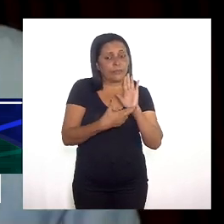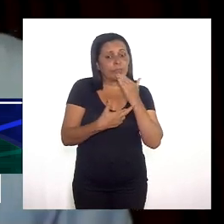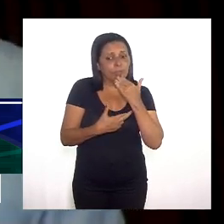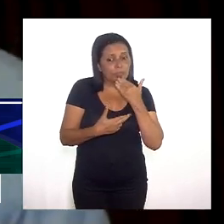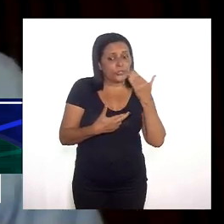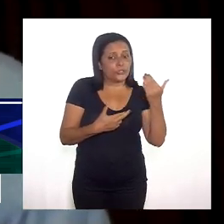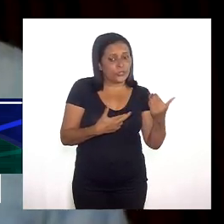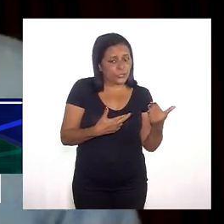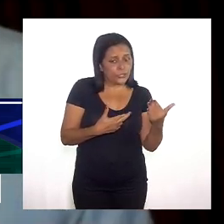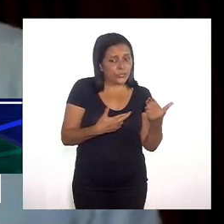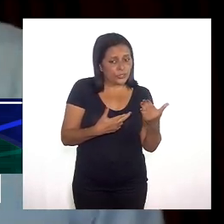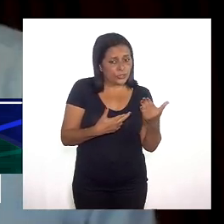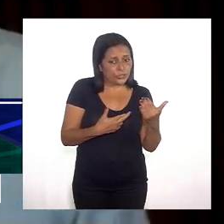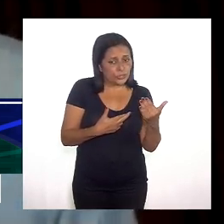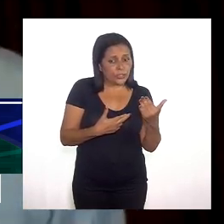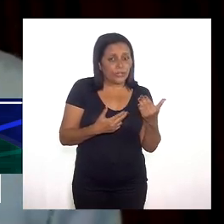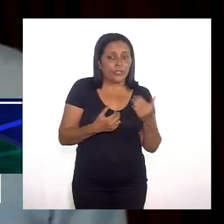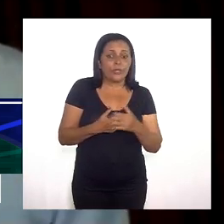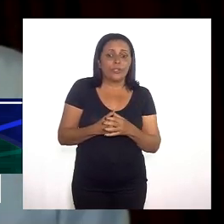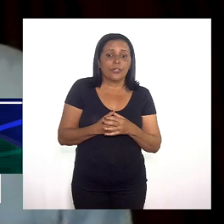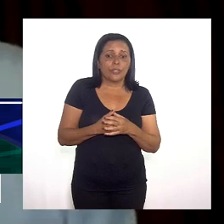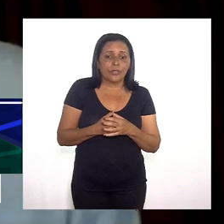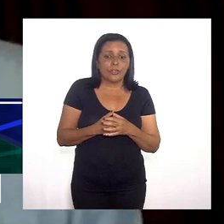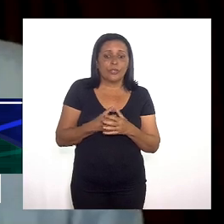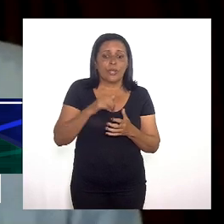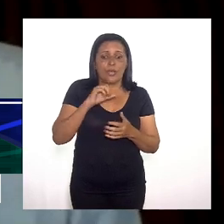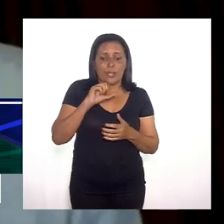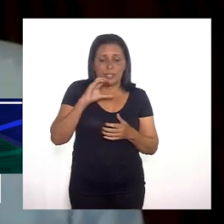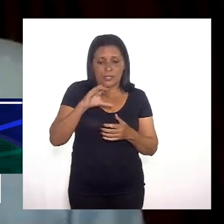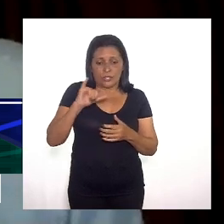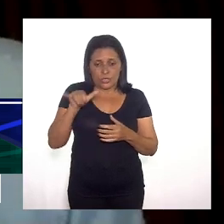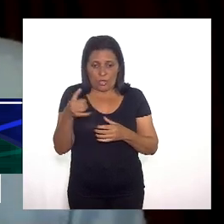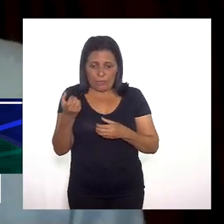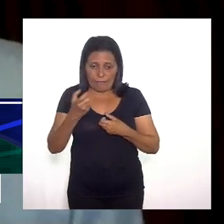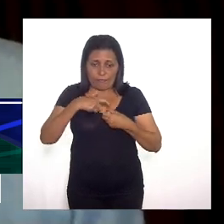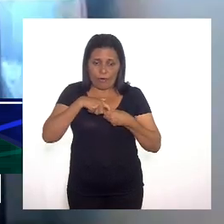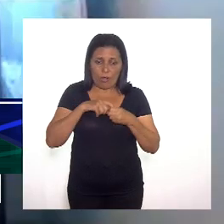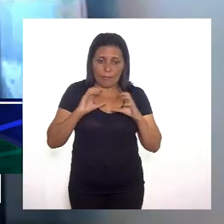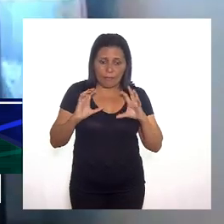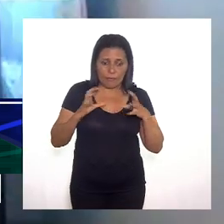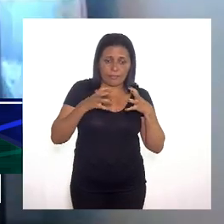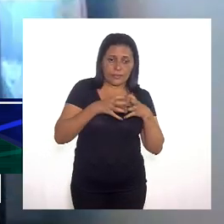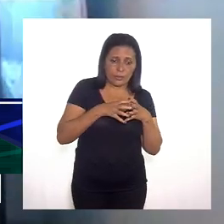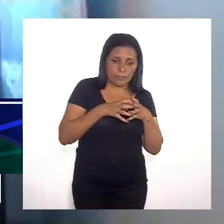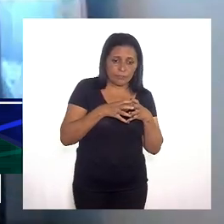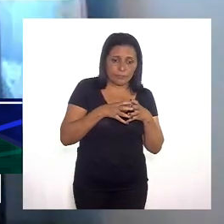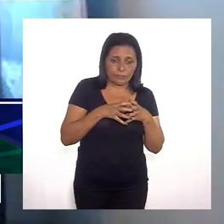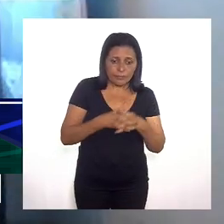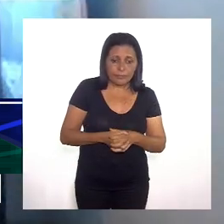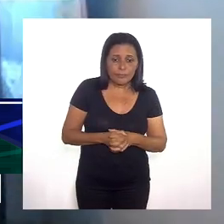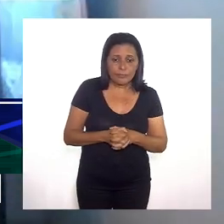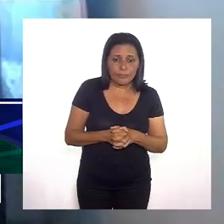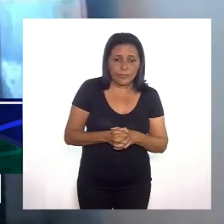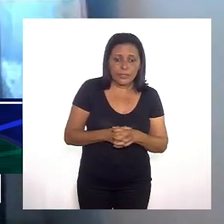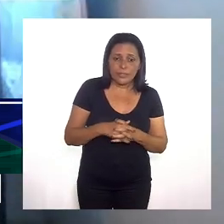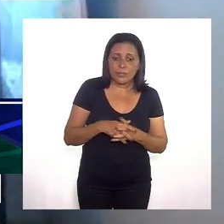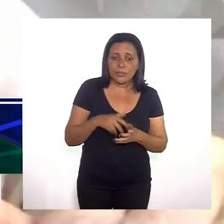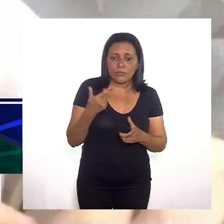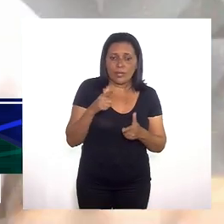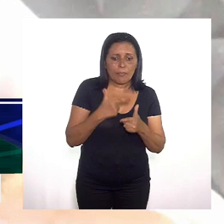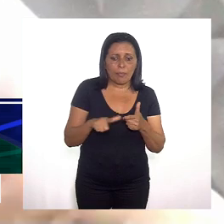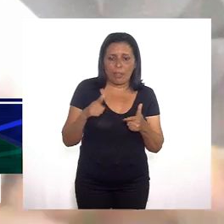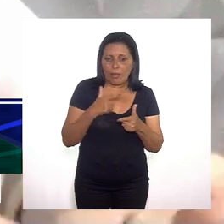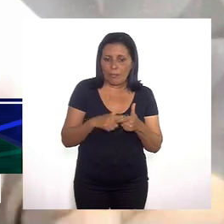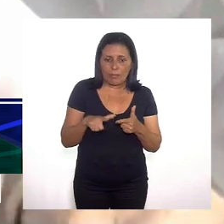Vossa Excelência remeter a CCJ e volta justamente com essa correção. Perfeito. Foi, sempre, foi isso. Sem problema, deputado. É